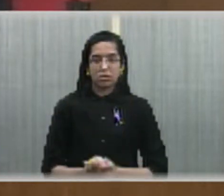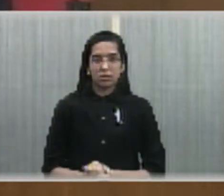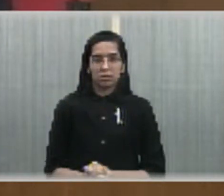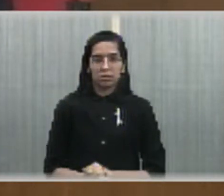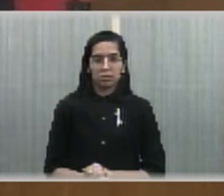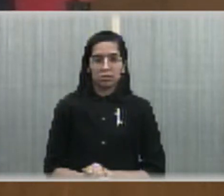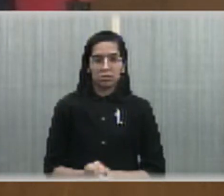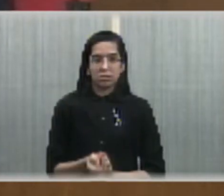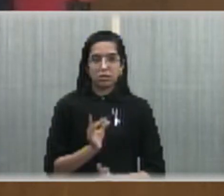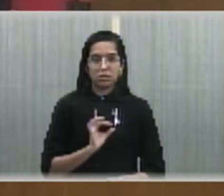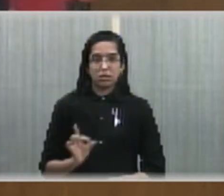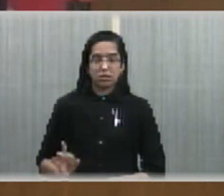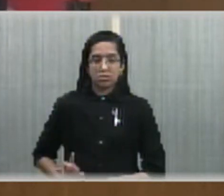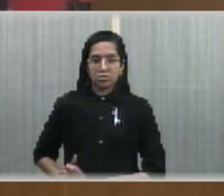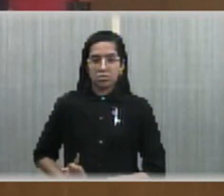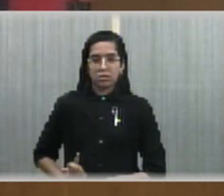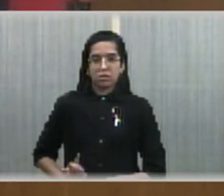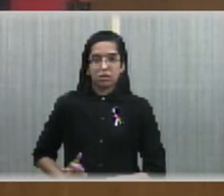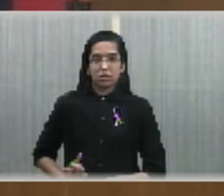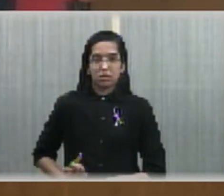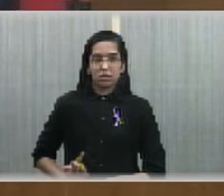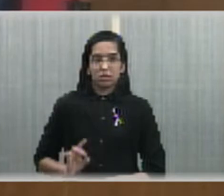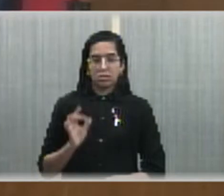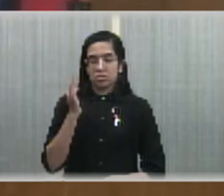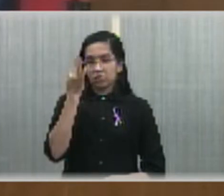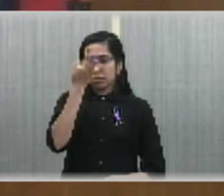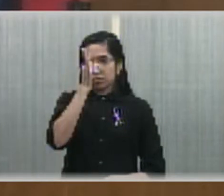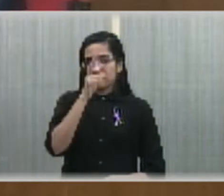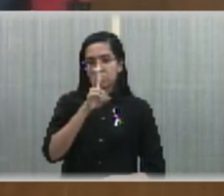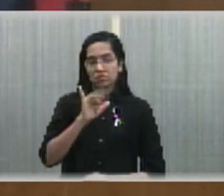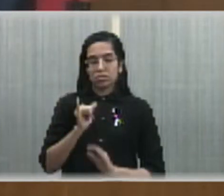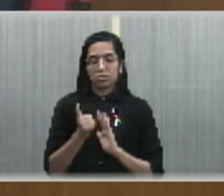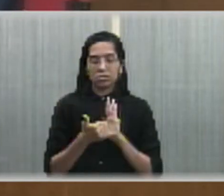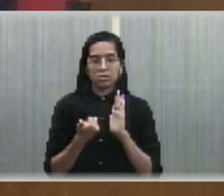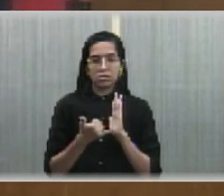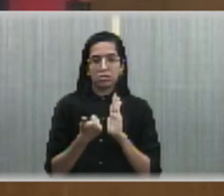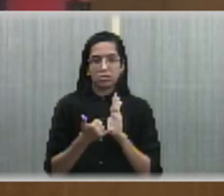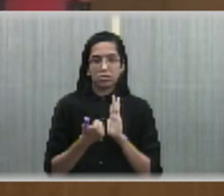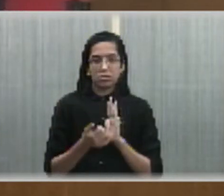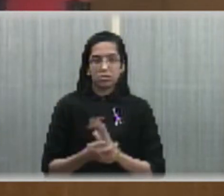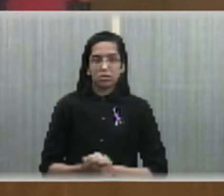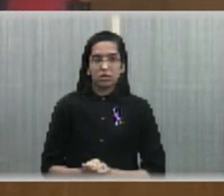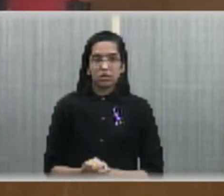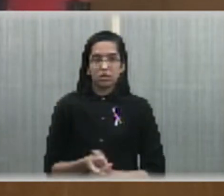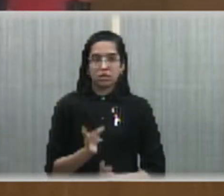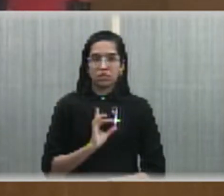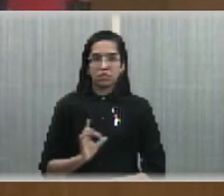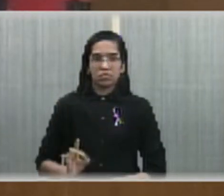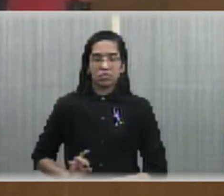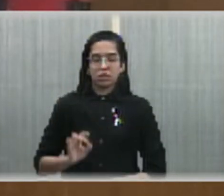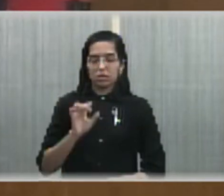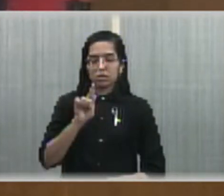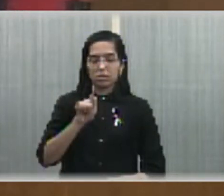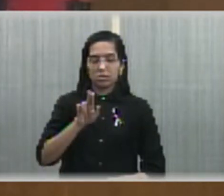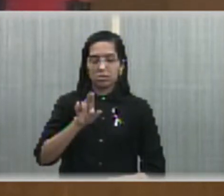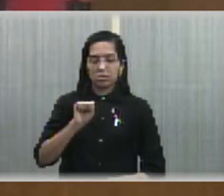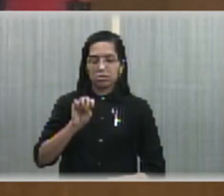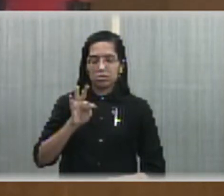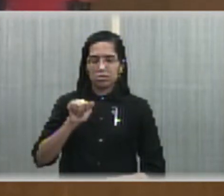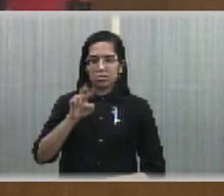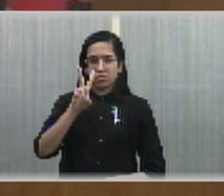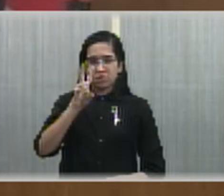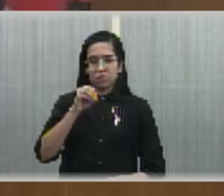Aqui o deputado também, Franzé, vai se inscrever. O deputado Gustavo Neiva, está